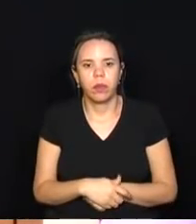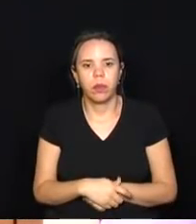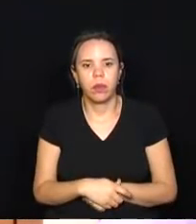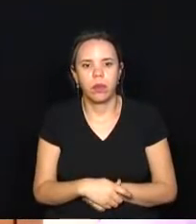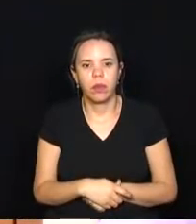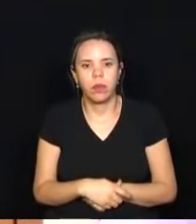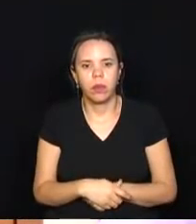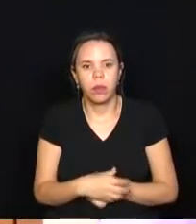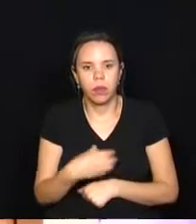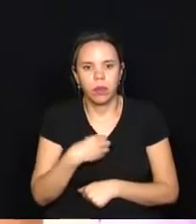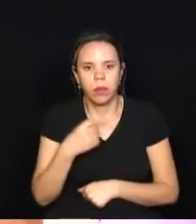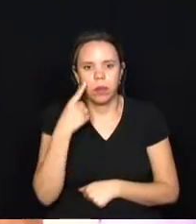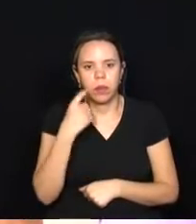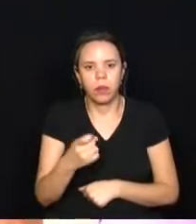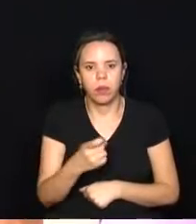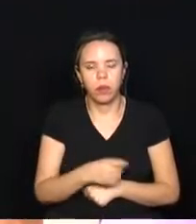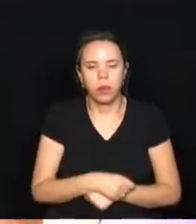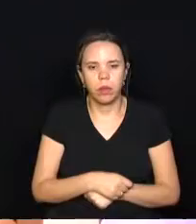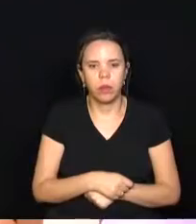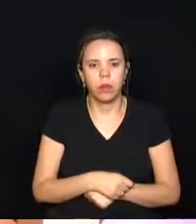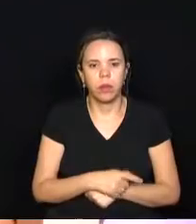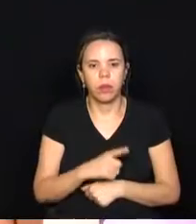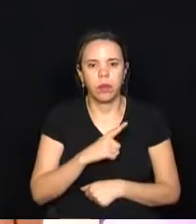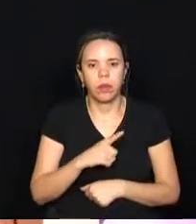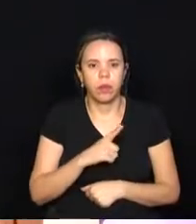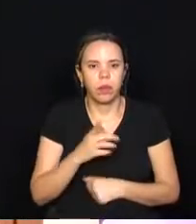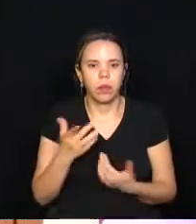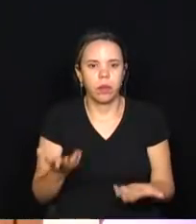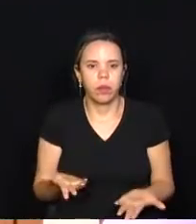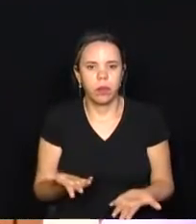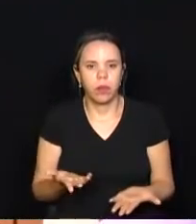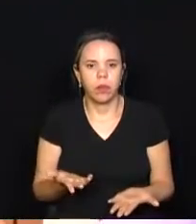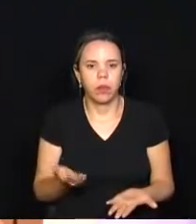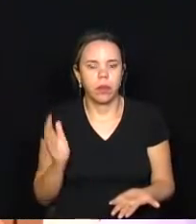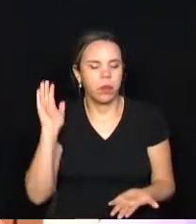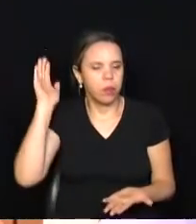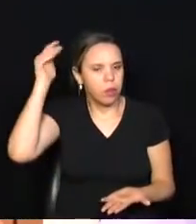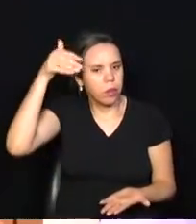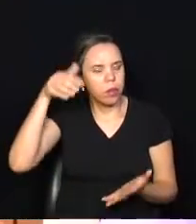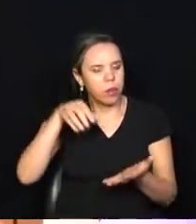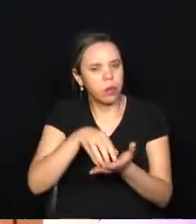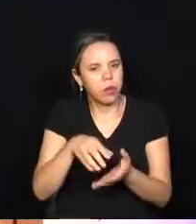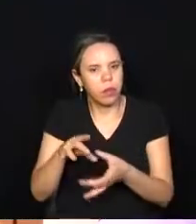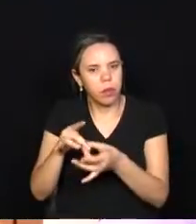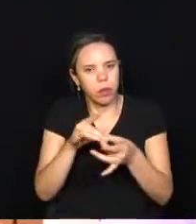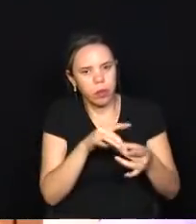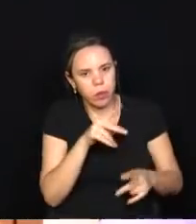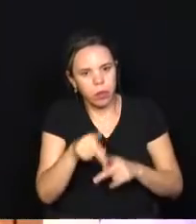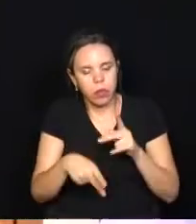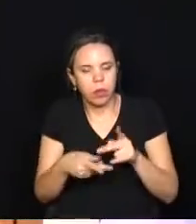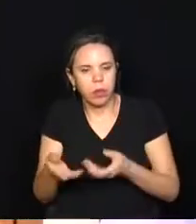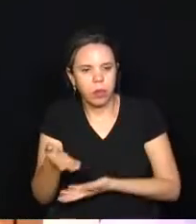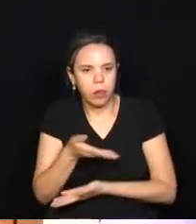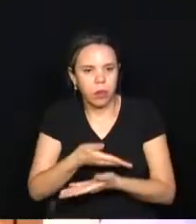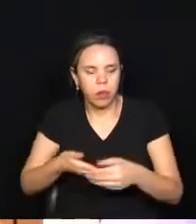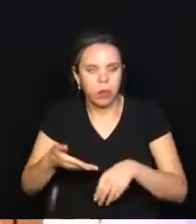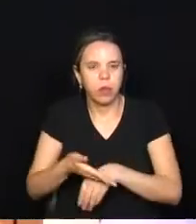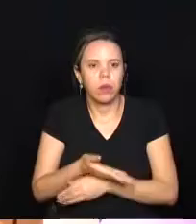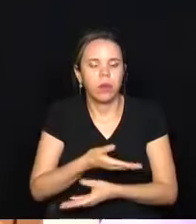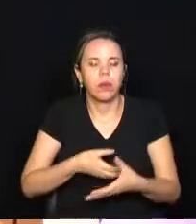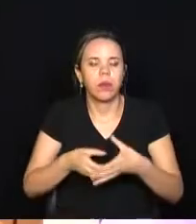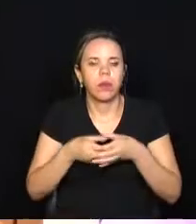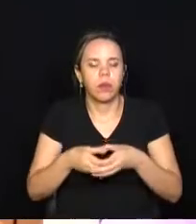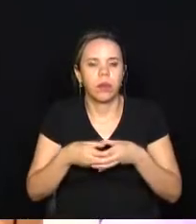É uma forma muito interessante, né? Como você tem a questão da república, né, onde você junta pessoas, tá, para poder conviver,